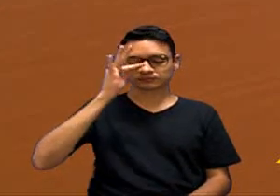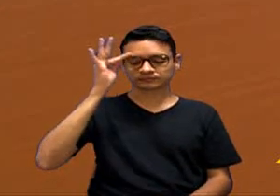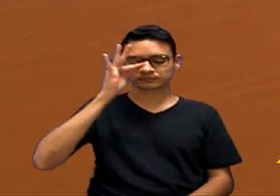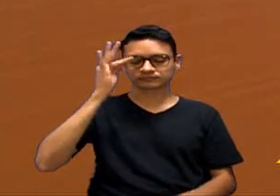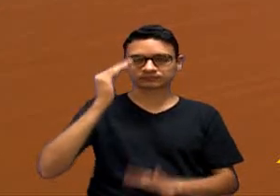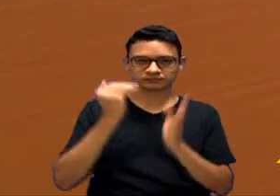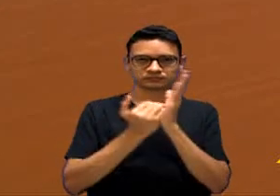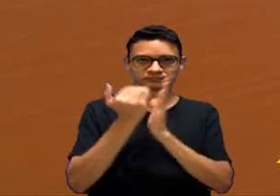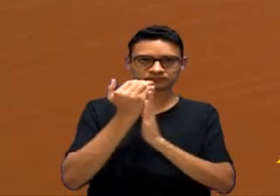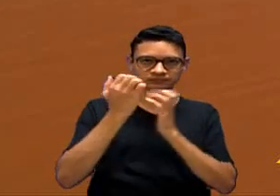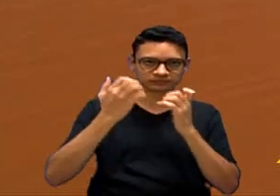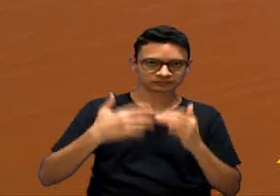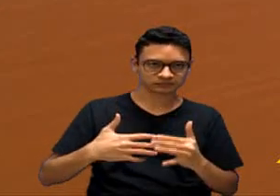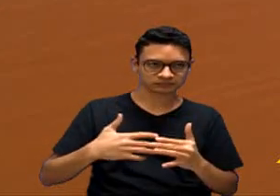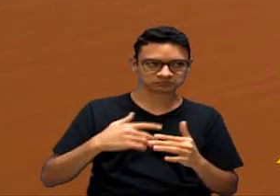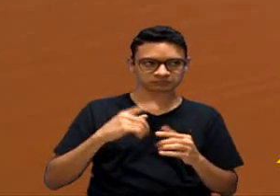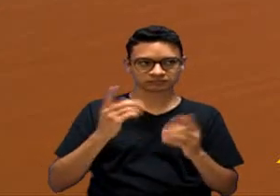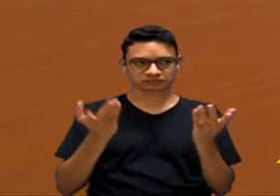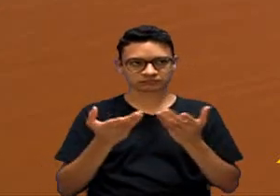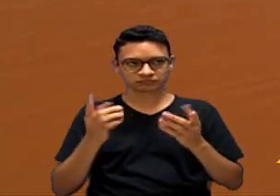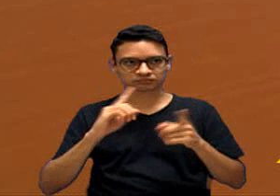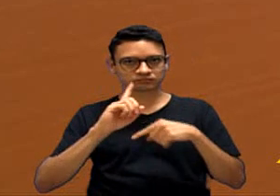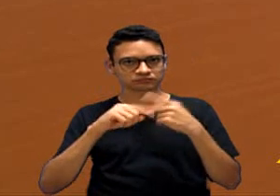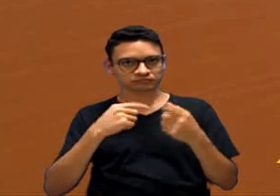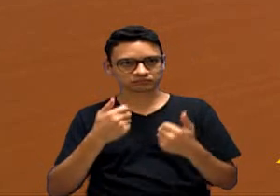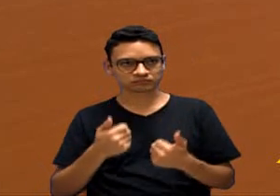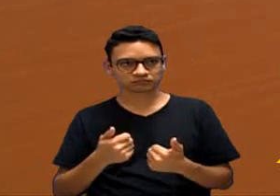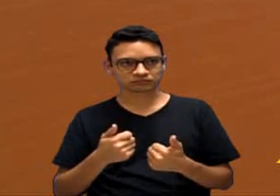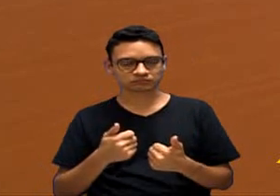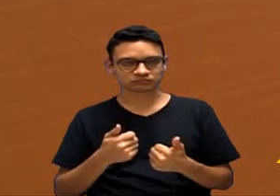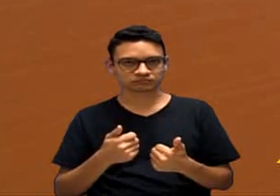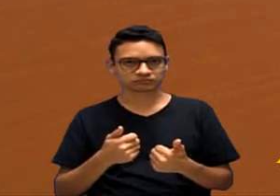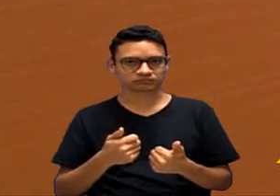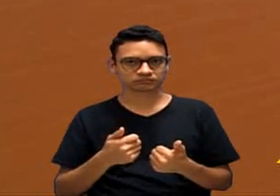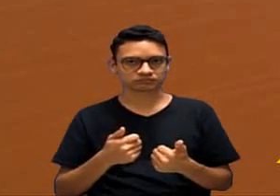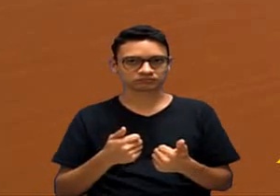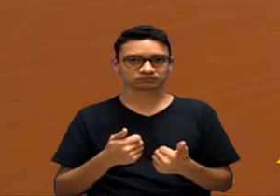para falar agora quer falar mais na frente já marcou